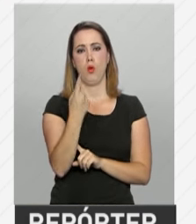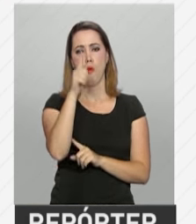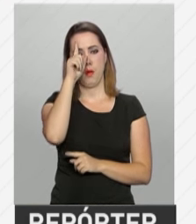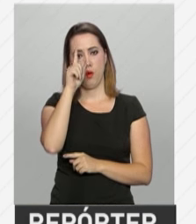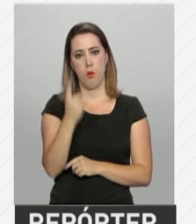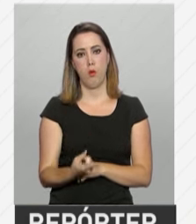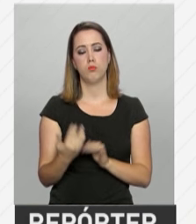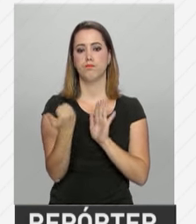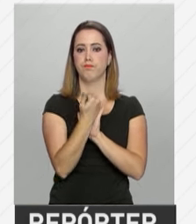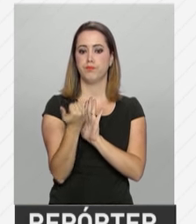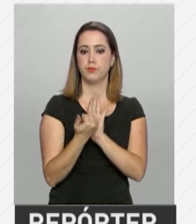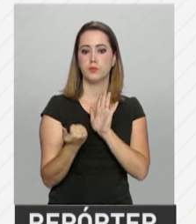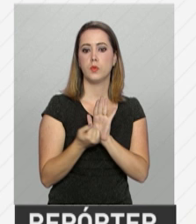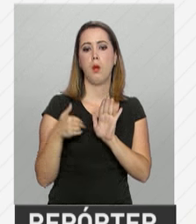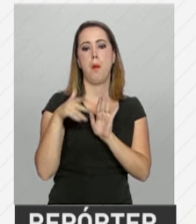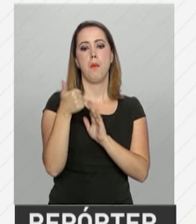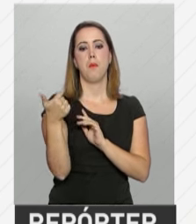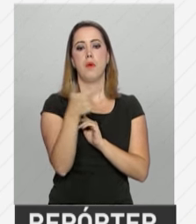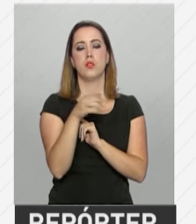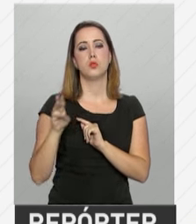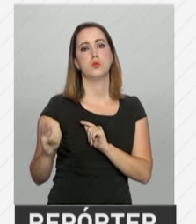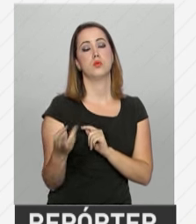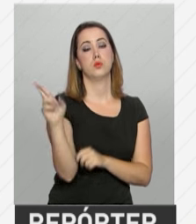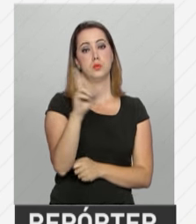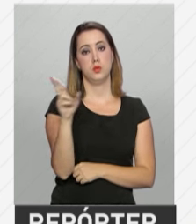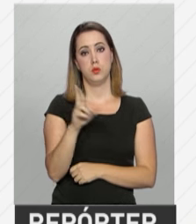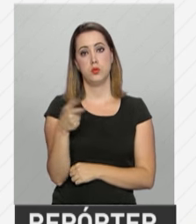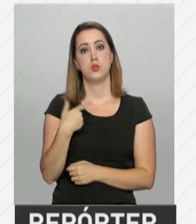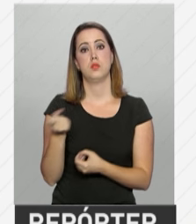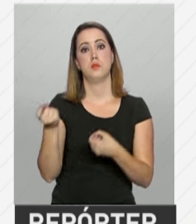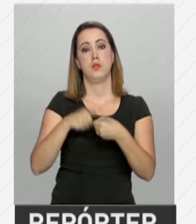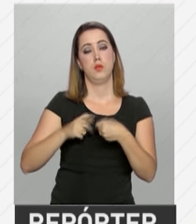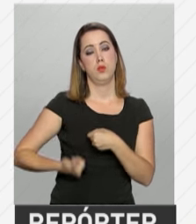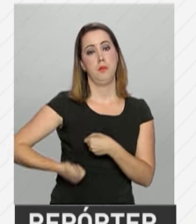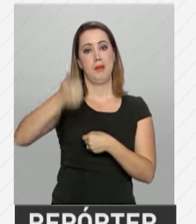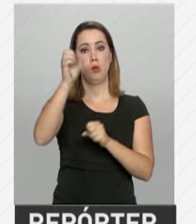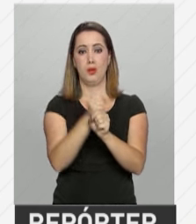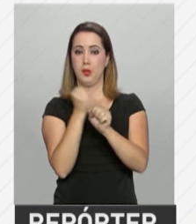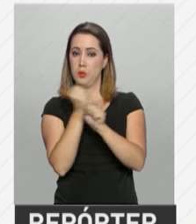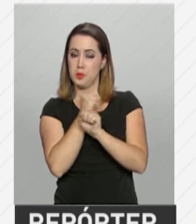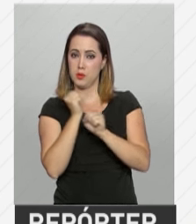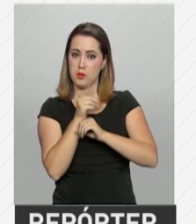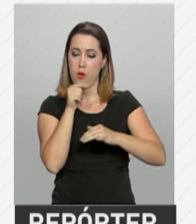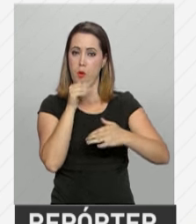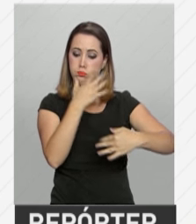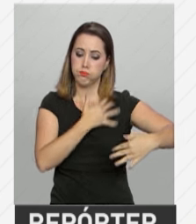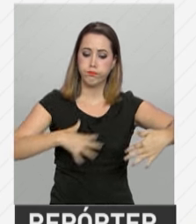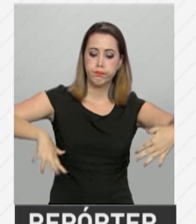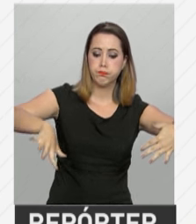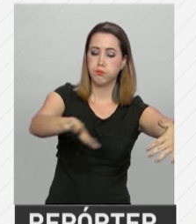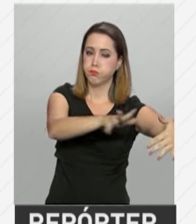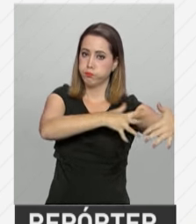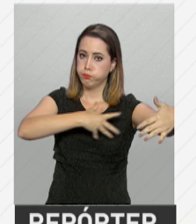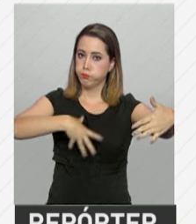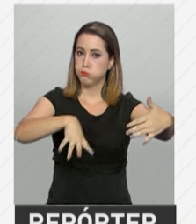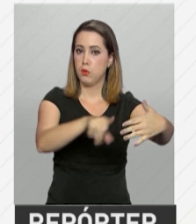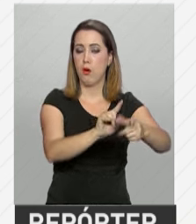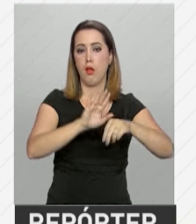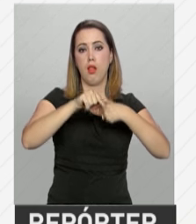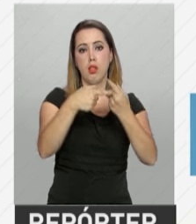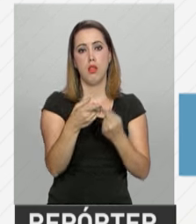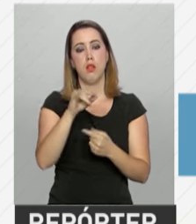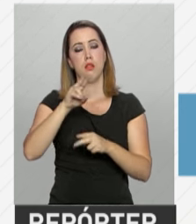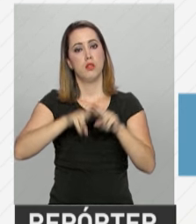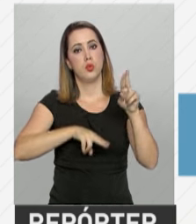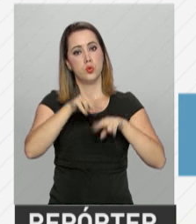de serviço liberou mais de R milhões reais para a recuperação da barragem essa primeira fase da obra deve estar concluída até Junho do ano que